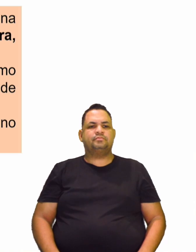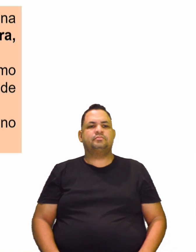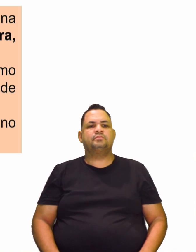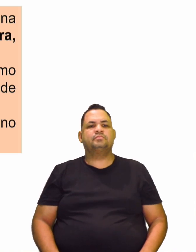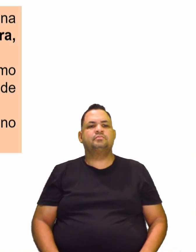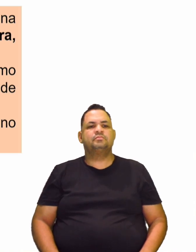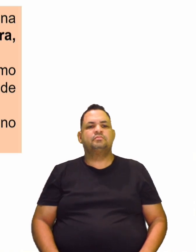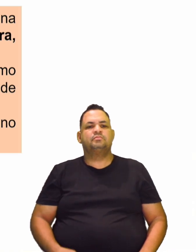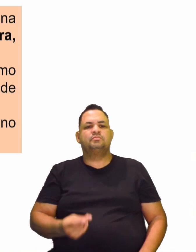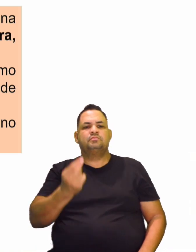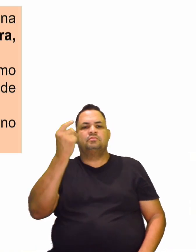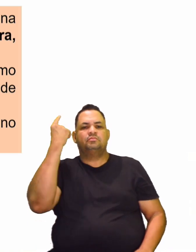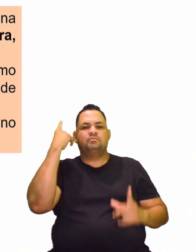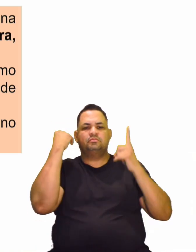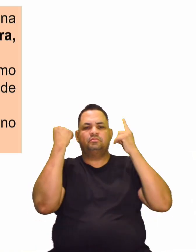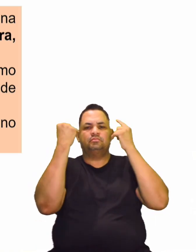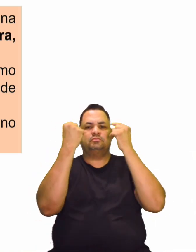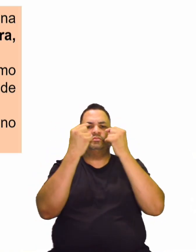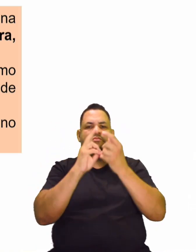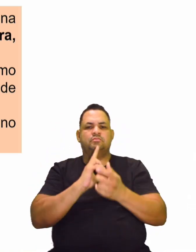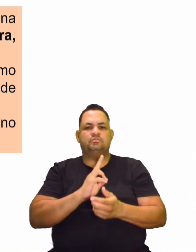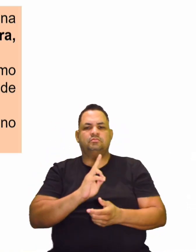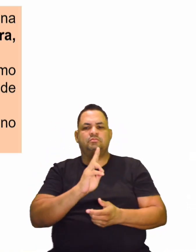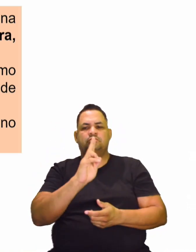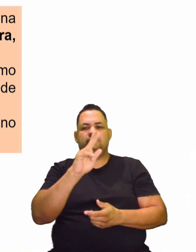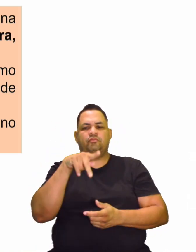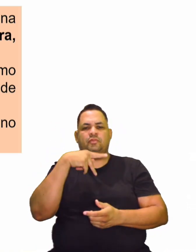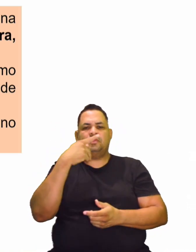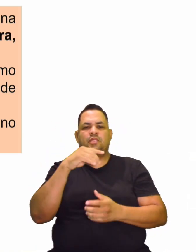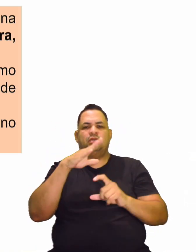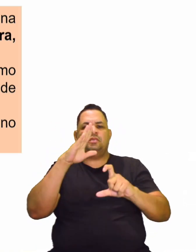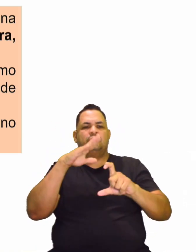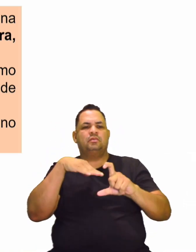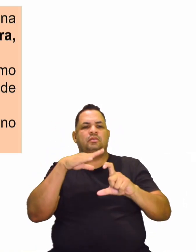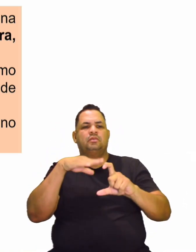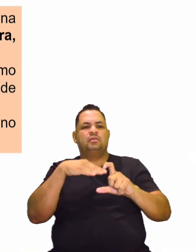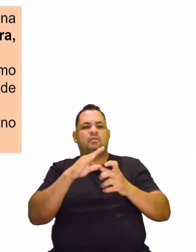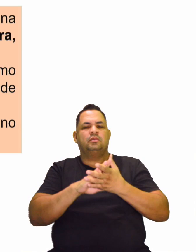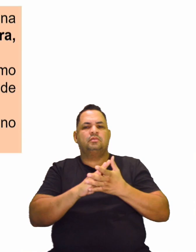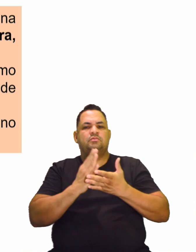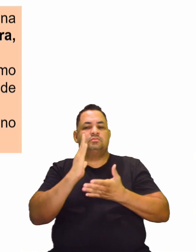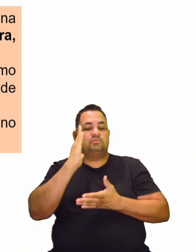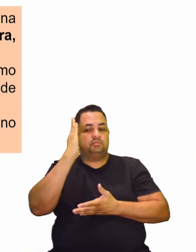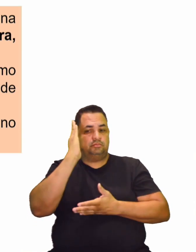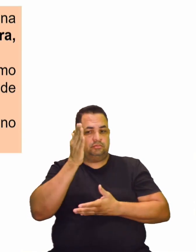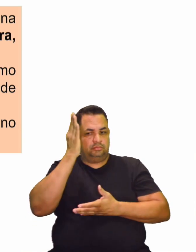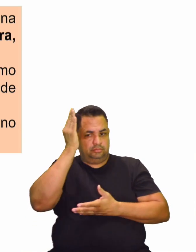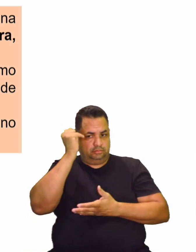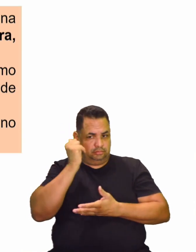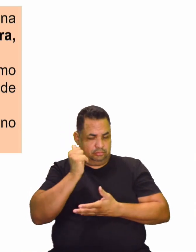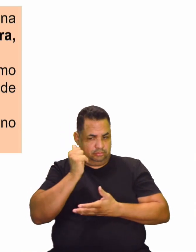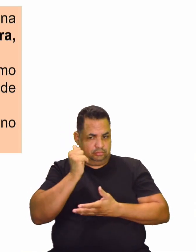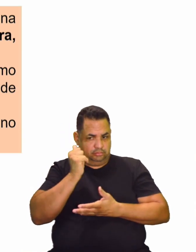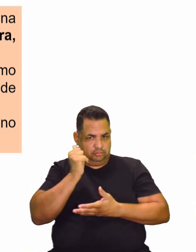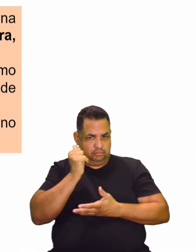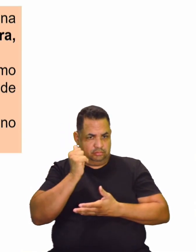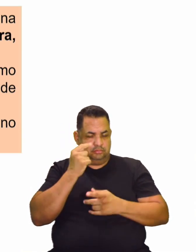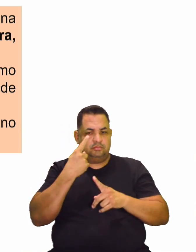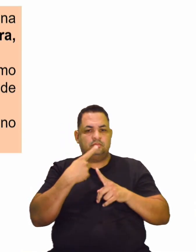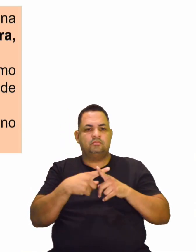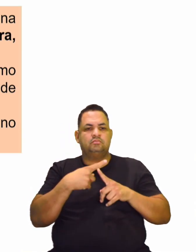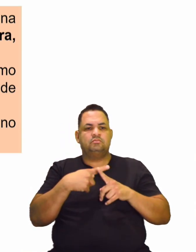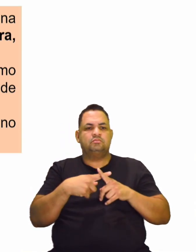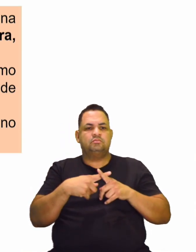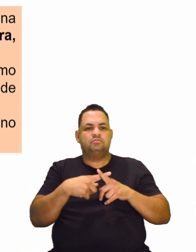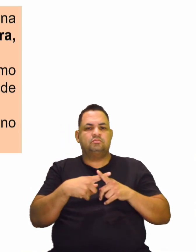Os antigos gregos perpetuaram na sua mitologia. Vocês sabem disso melhor do que eu. Por quê? Porque